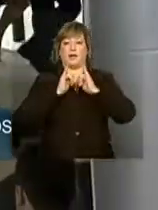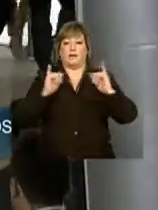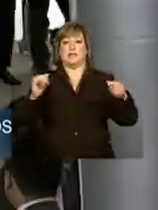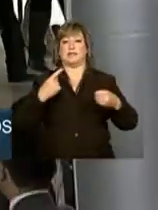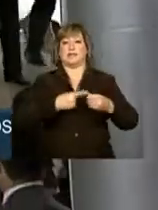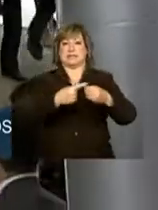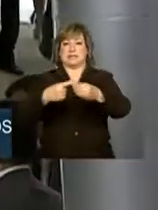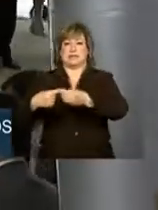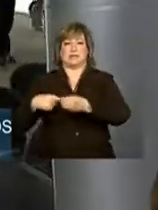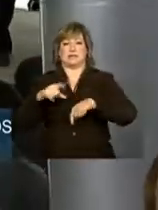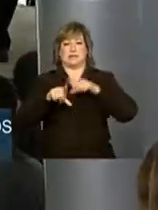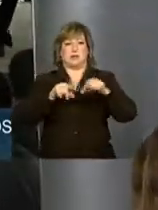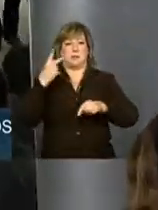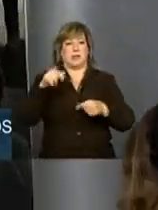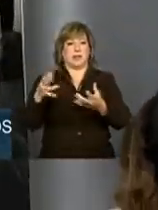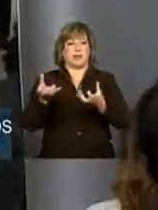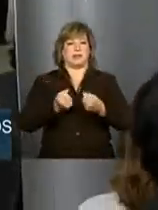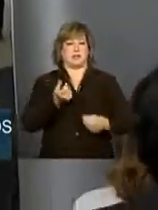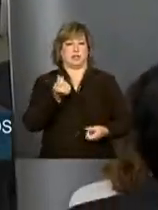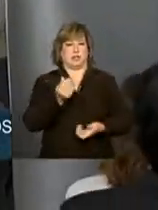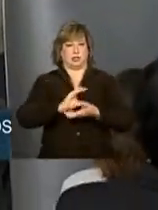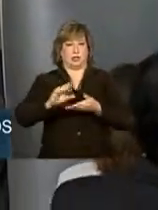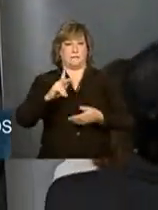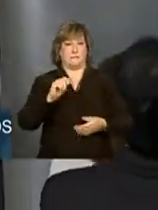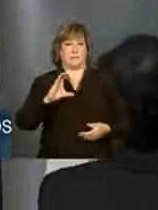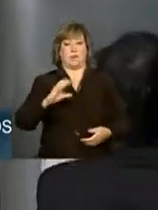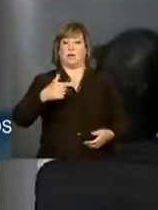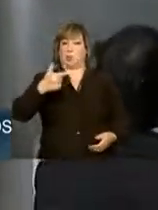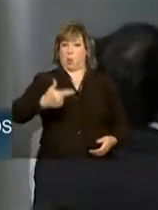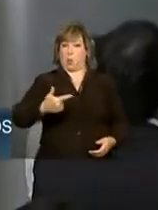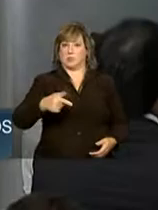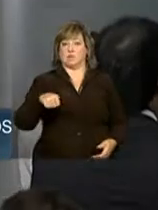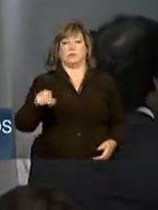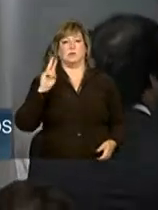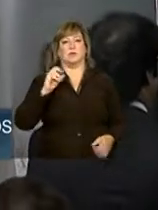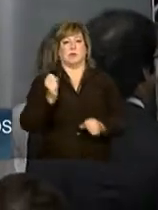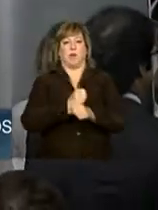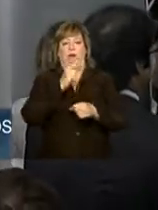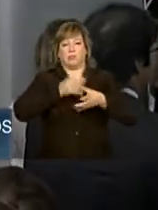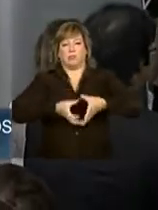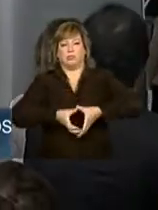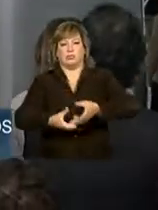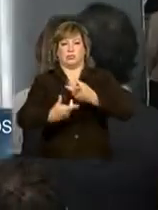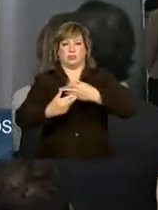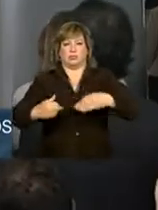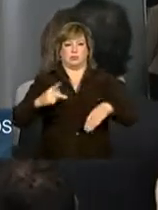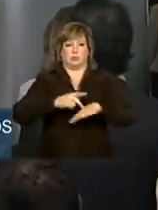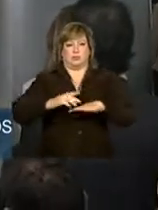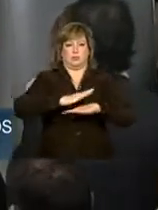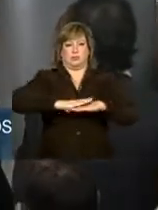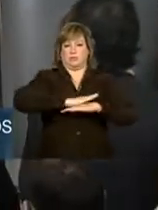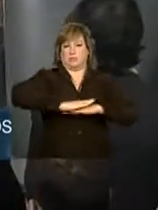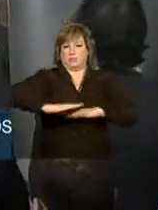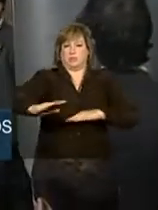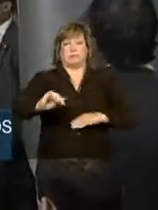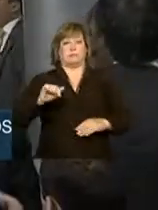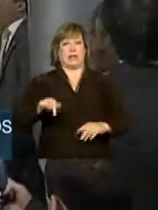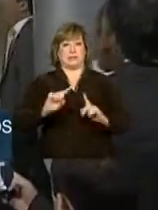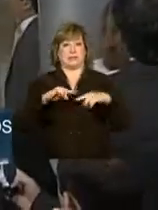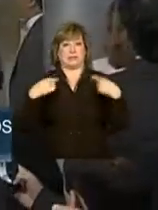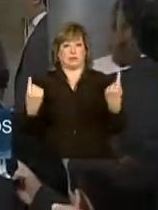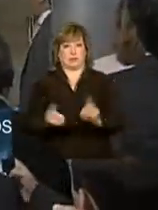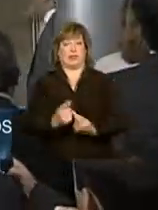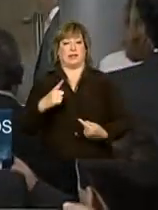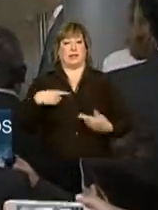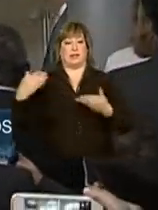cidades selecionadas para receber investimentos do PAC 2 em saneamento e pavimentação. A cerimônia tem